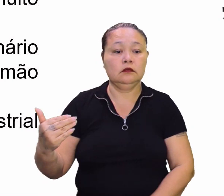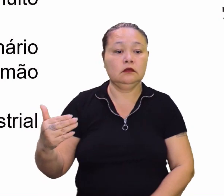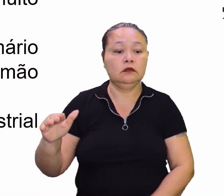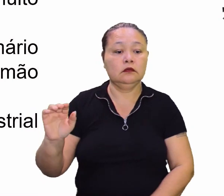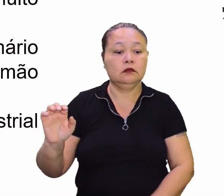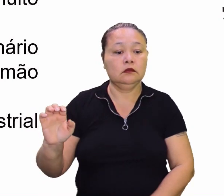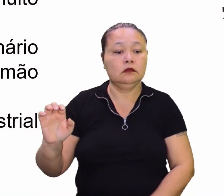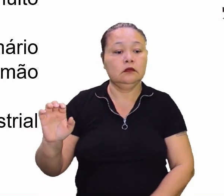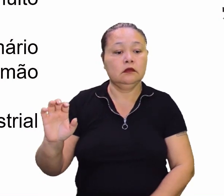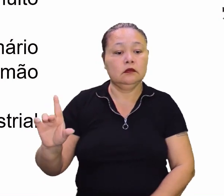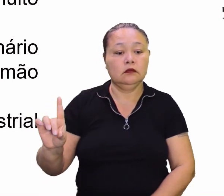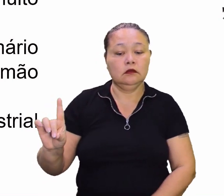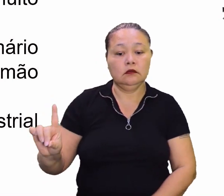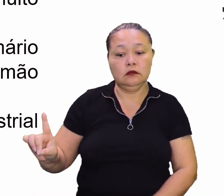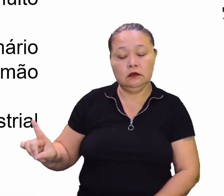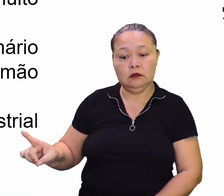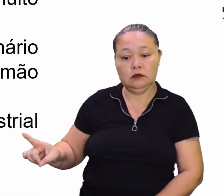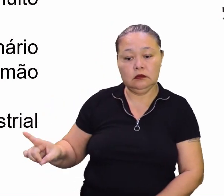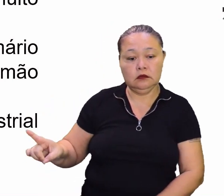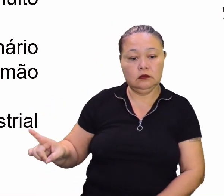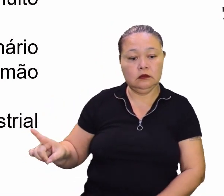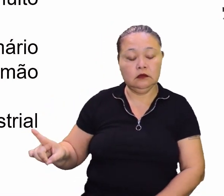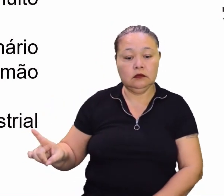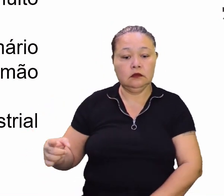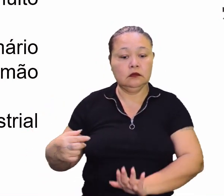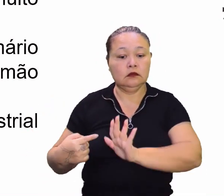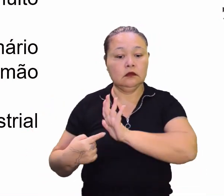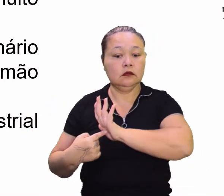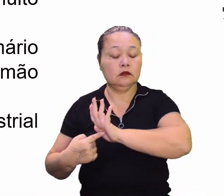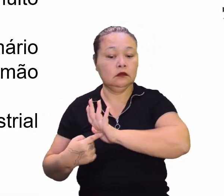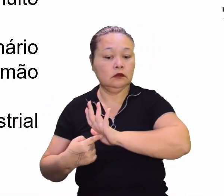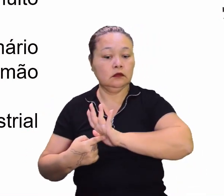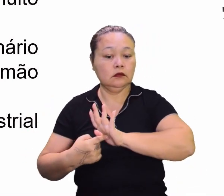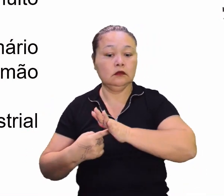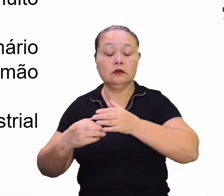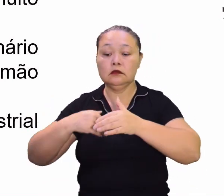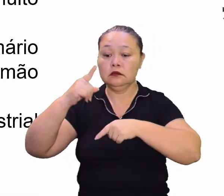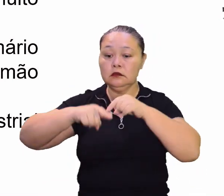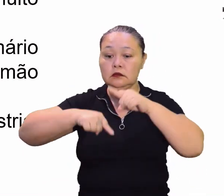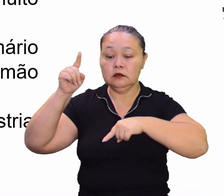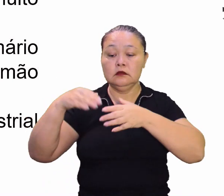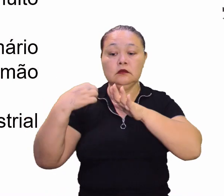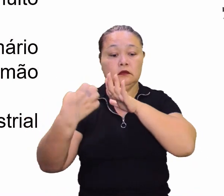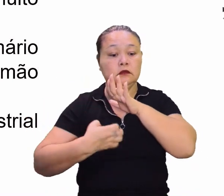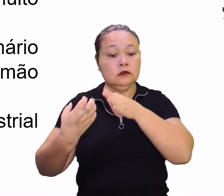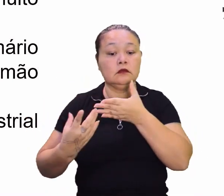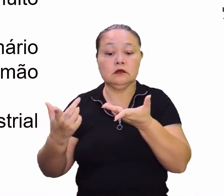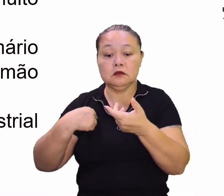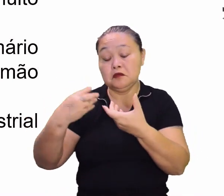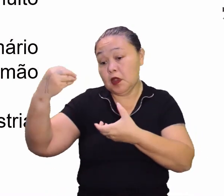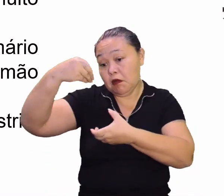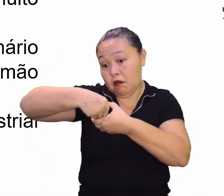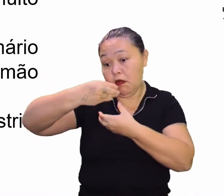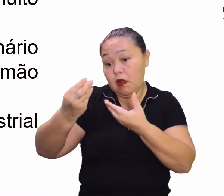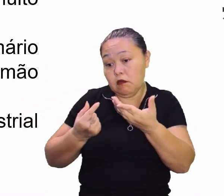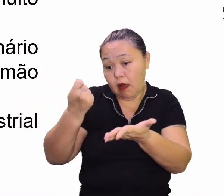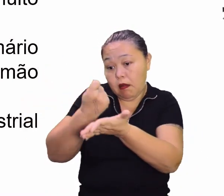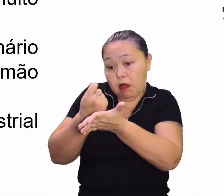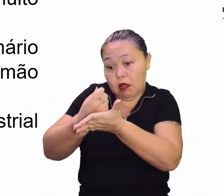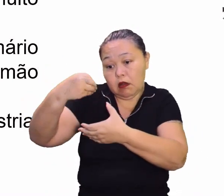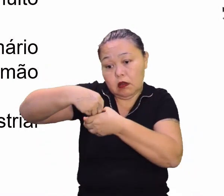E, a D. A D? O que está errado ali? Apresentar elevada produção do mercado interno, não, é